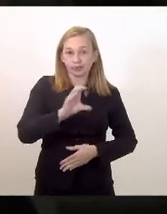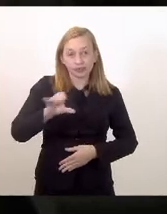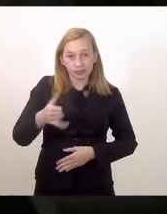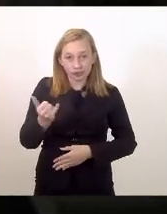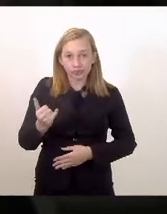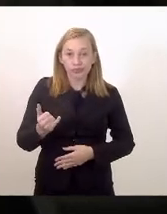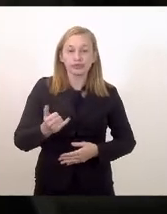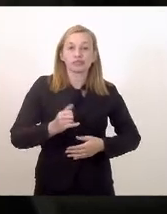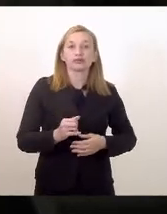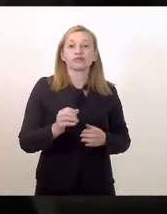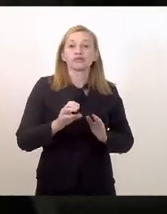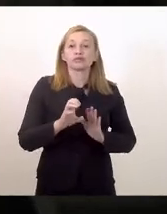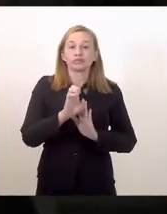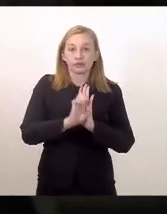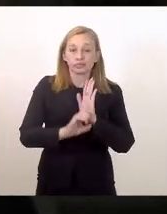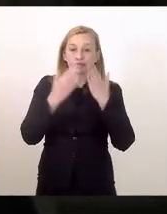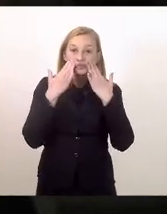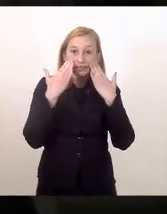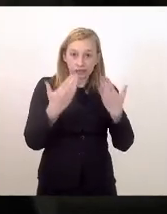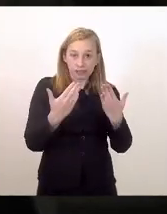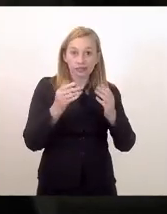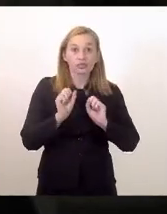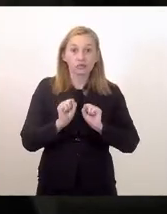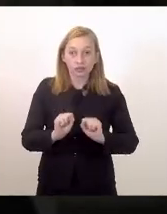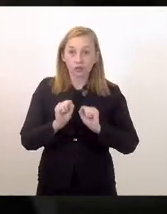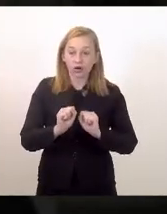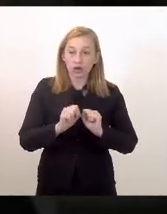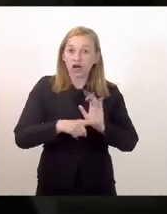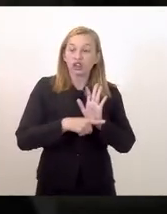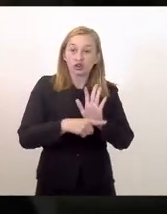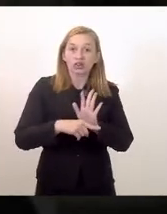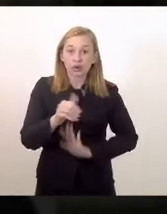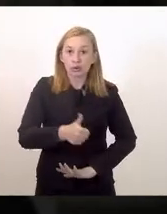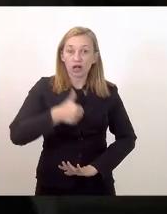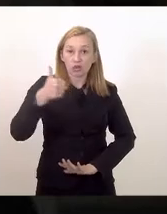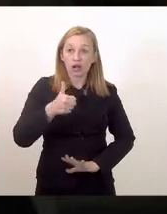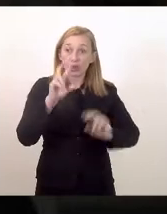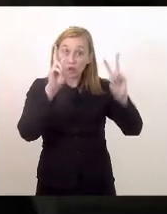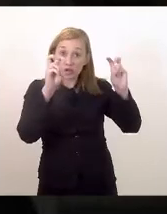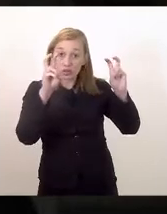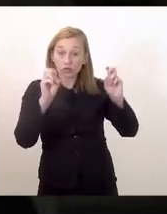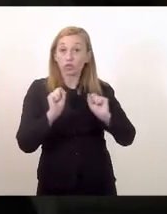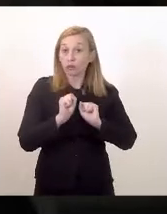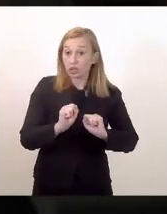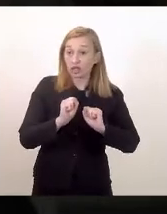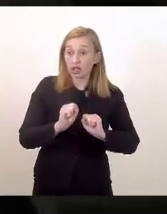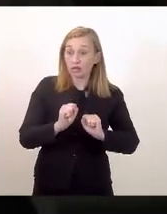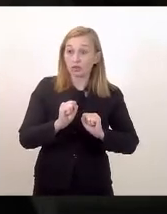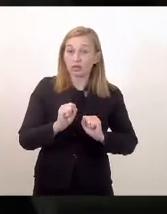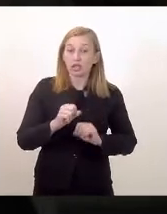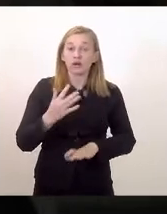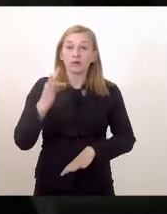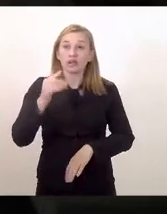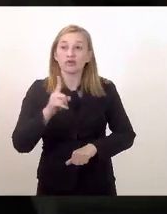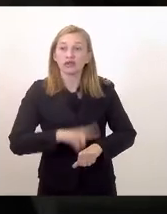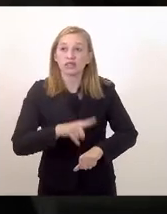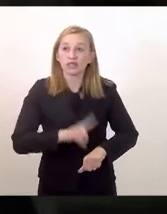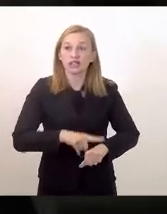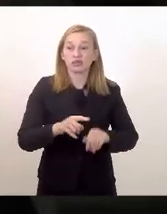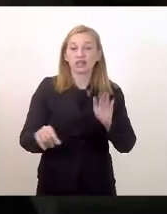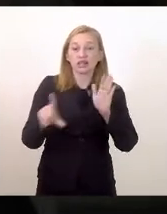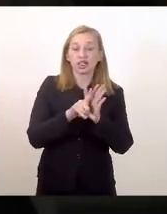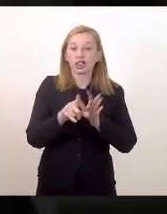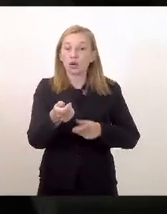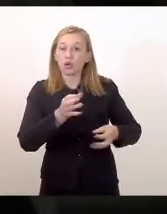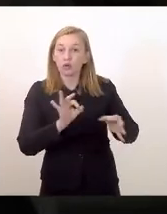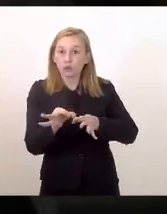emendas que tenham sido apresentadas possam contribuir a aprimorar a matéria, de maneira que a gente possa ter, em breve tempo, essas leis sancionadas,